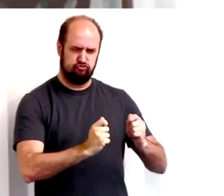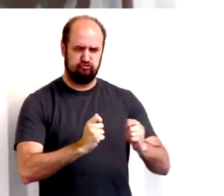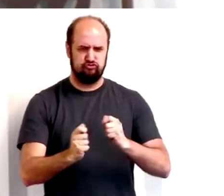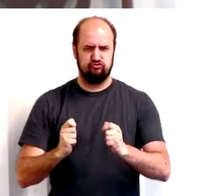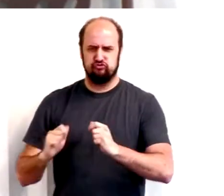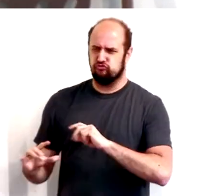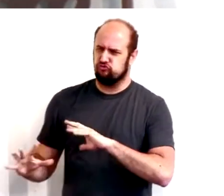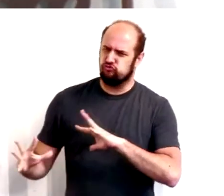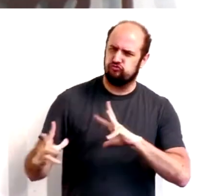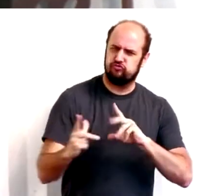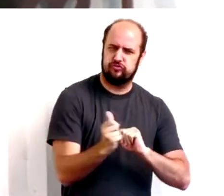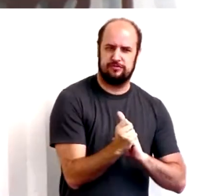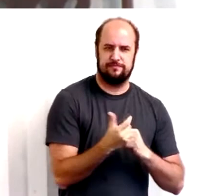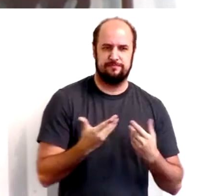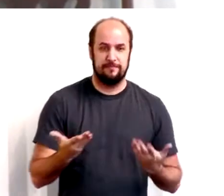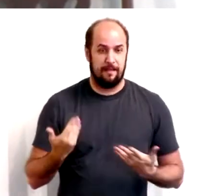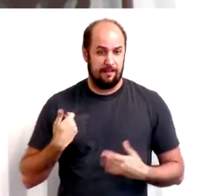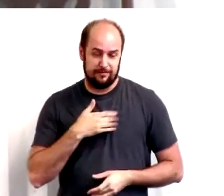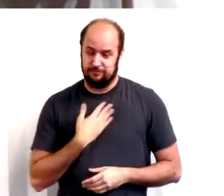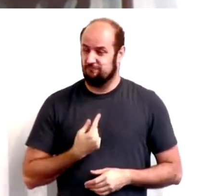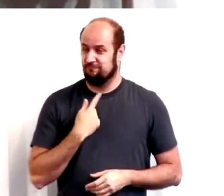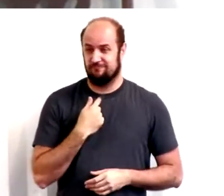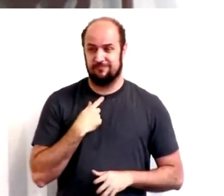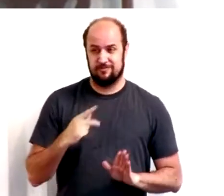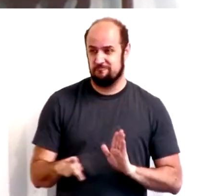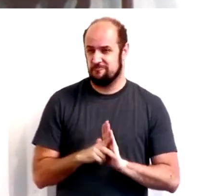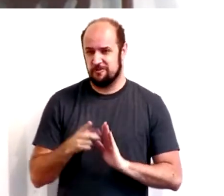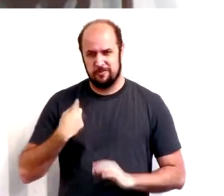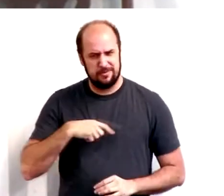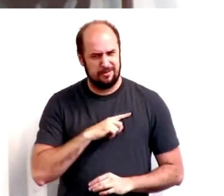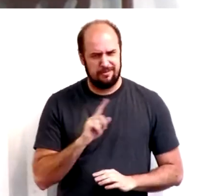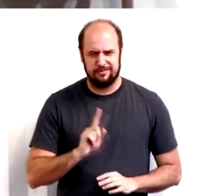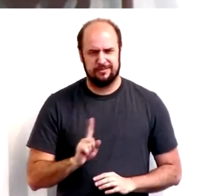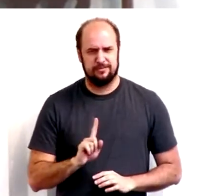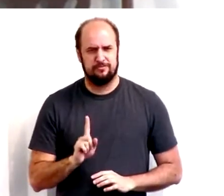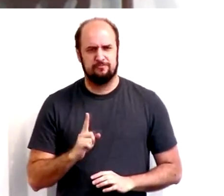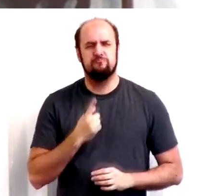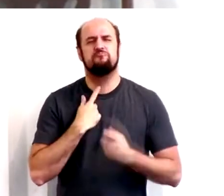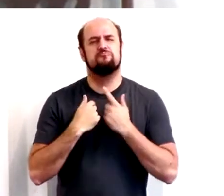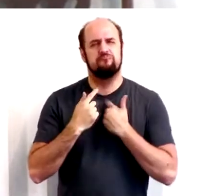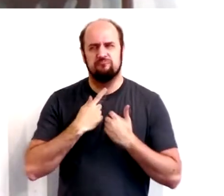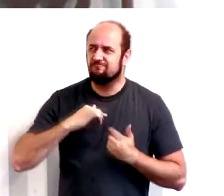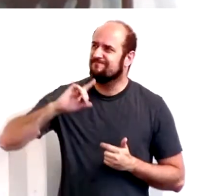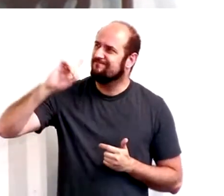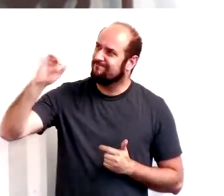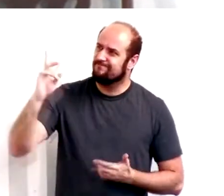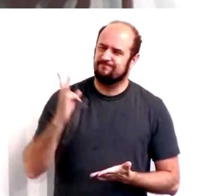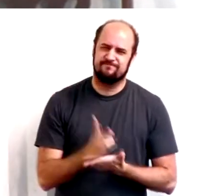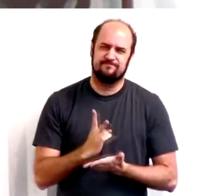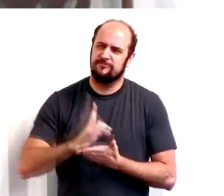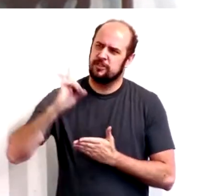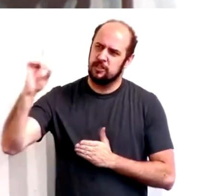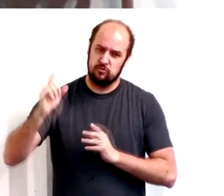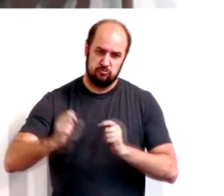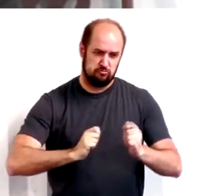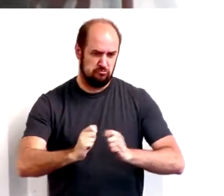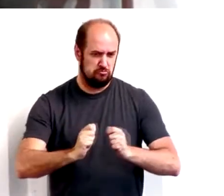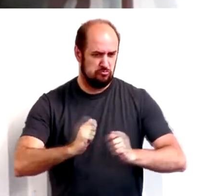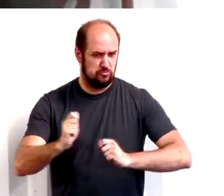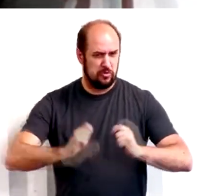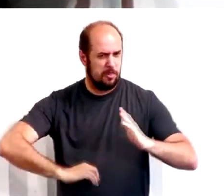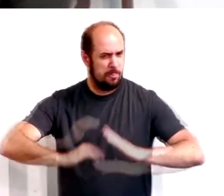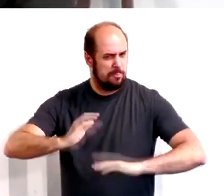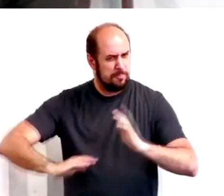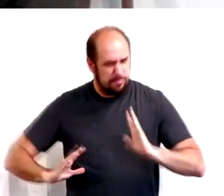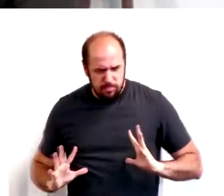é justamente do Deus que tem o controle de toda a obra missionária. A obra é dele.